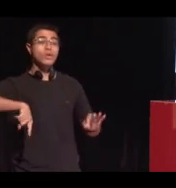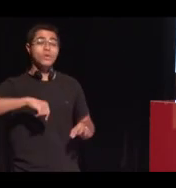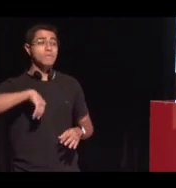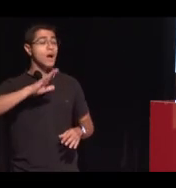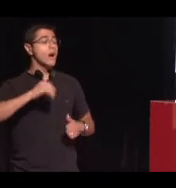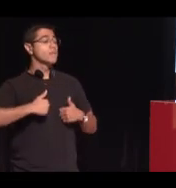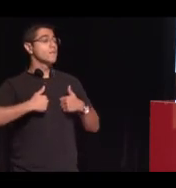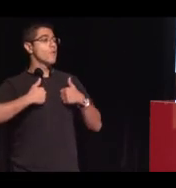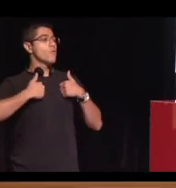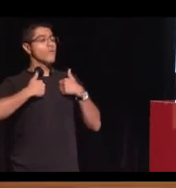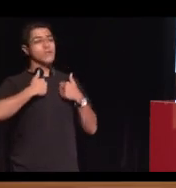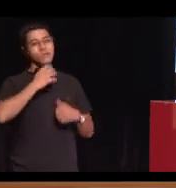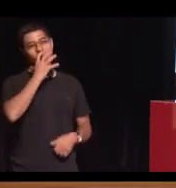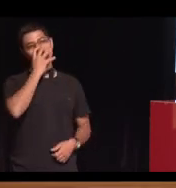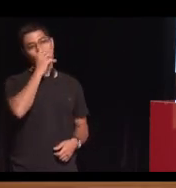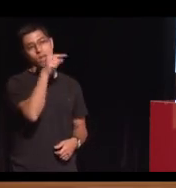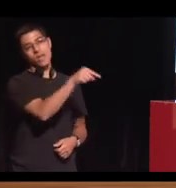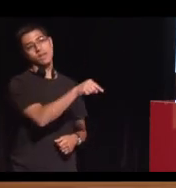mesmo no projeto.